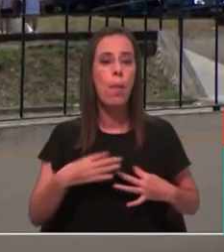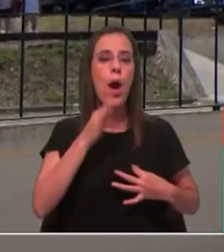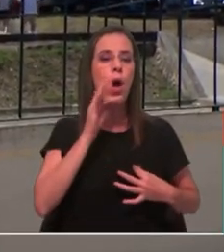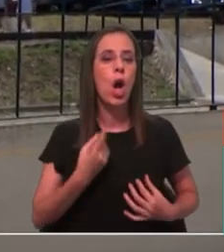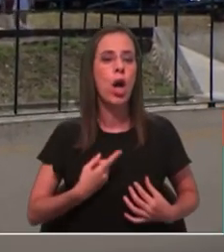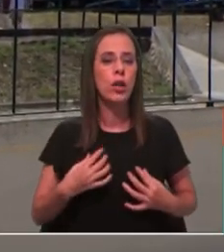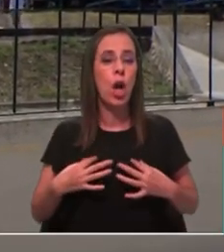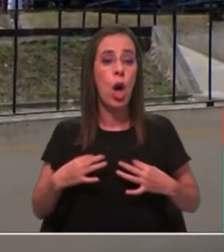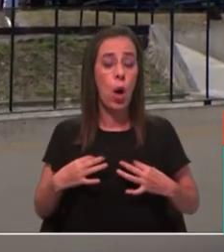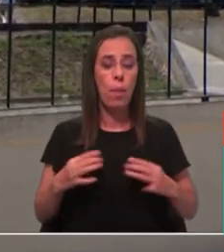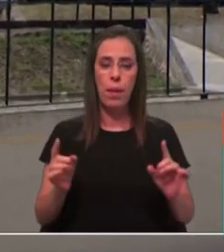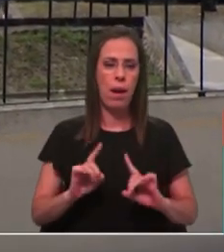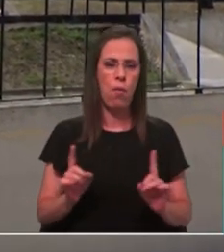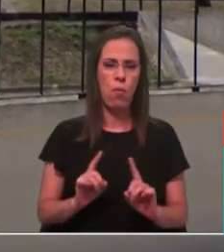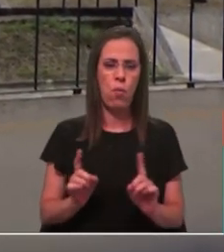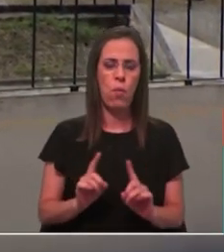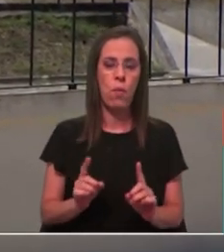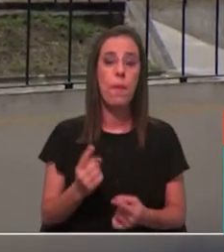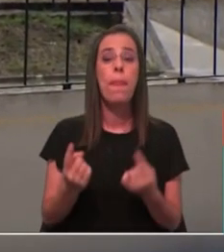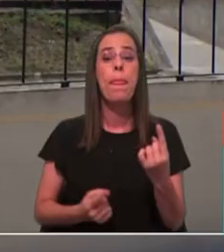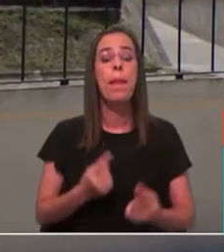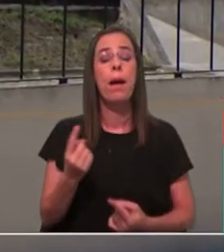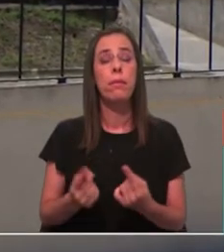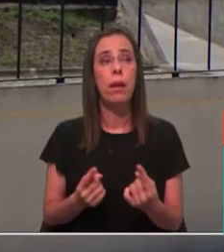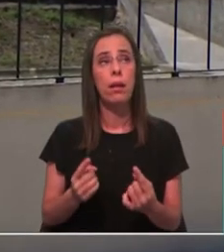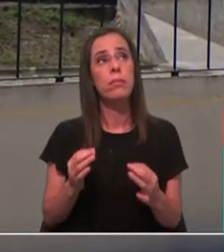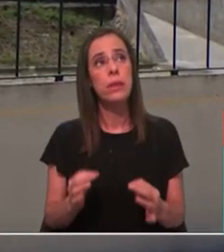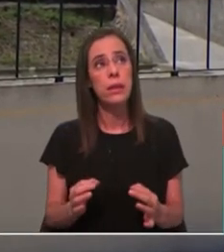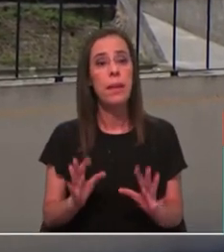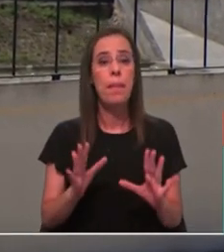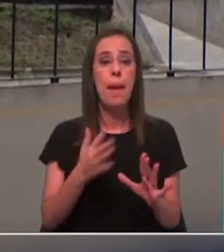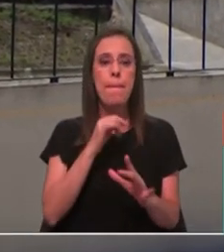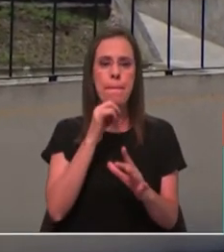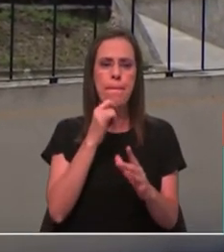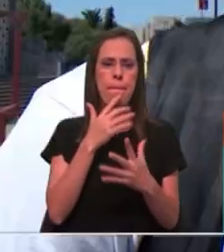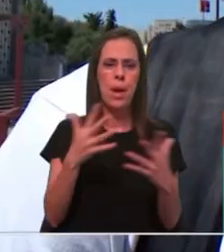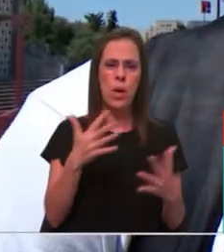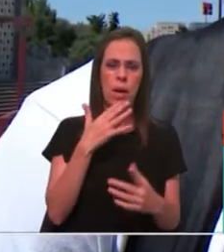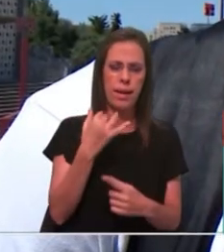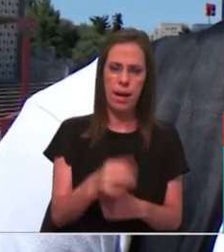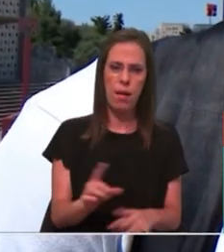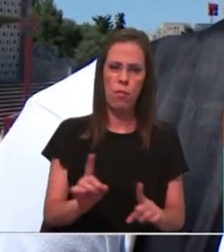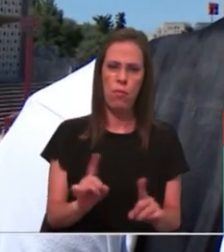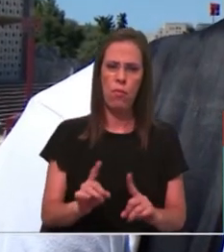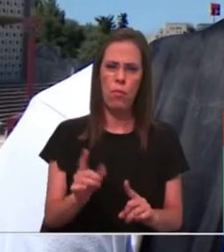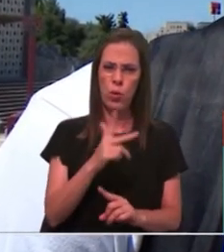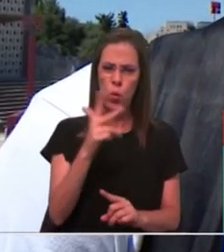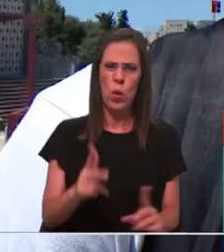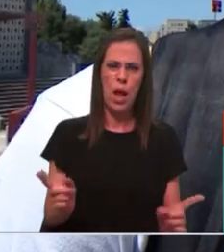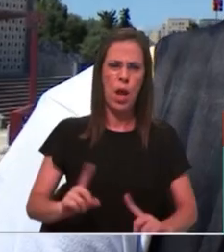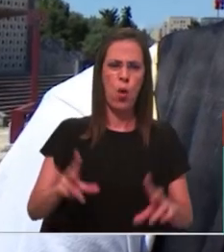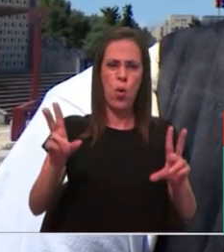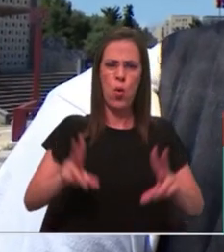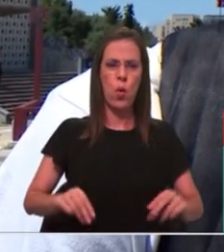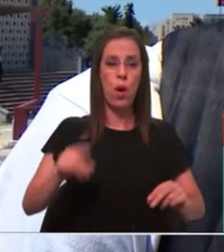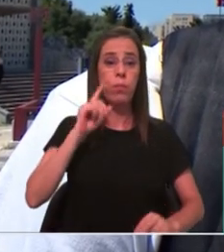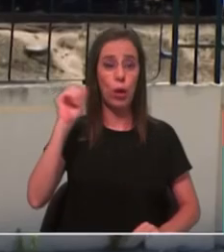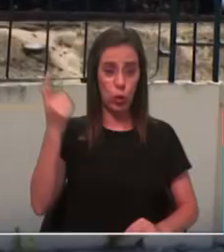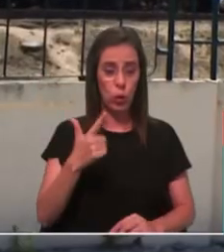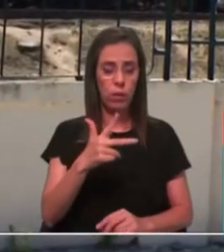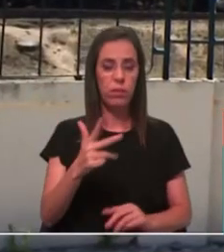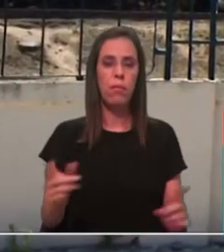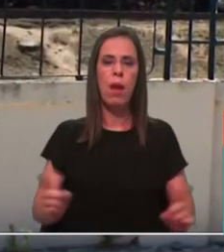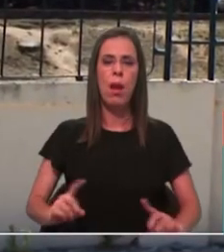roupa, não estamos totalmente. Algumas de cá estamos totalmente, mas no geral diria que a resposta é não. Não, totalmente não. Acho que nunca estamos totalmente protegidos do